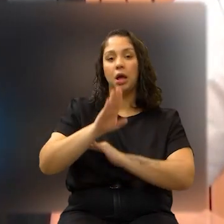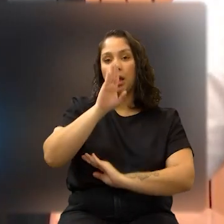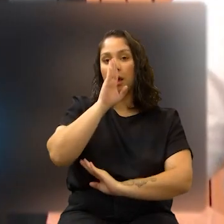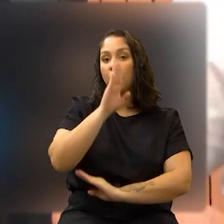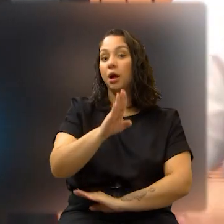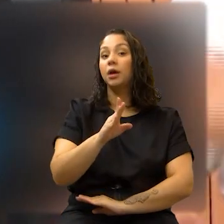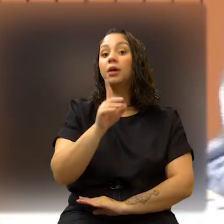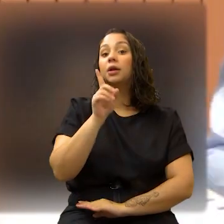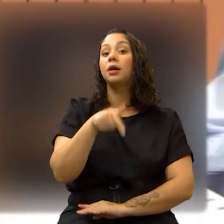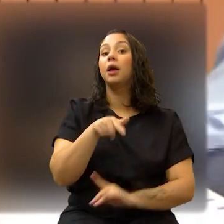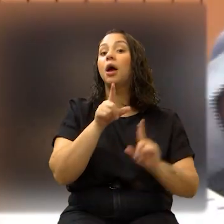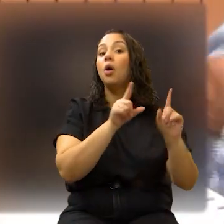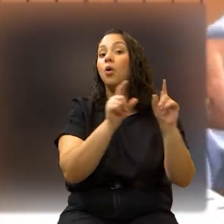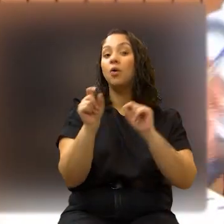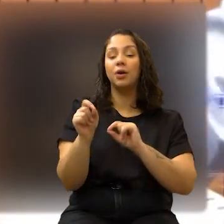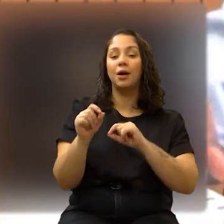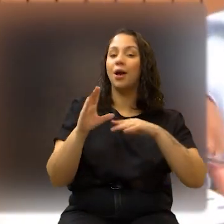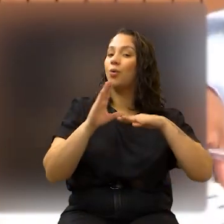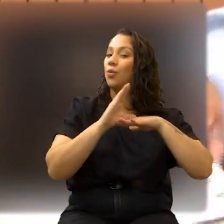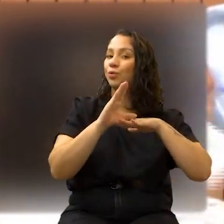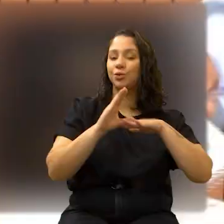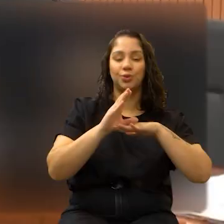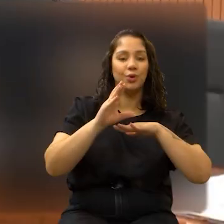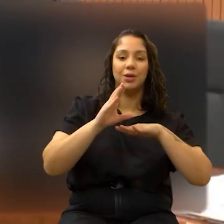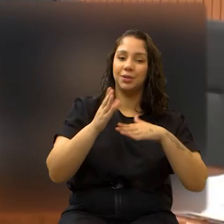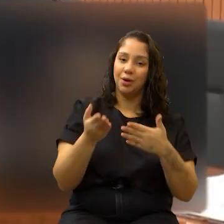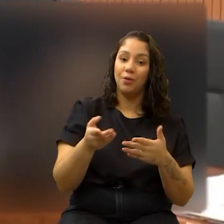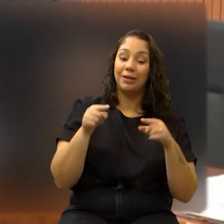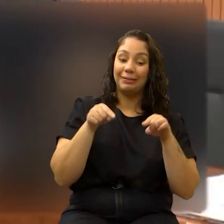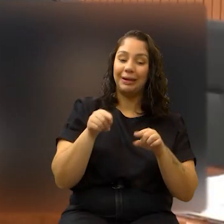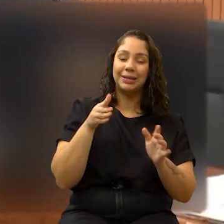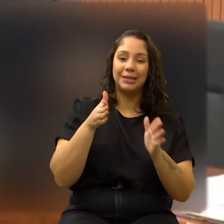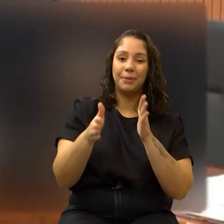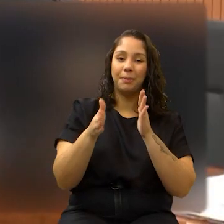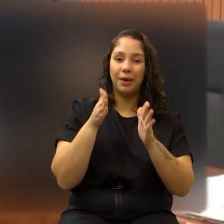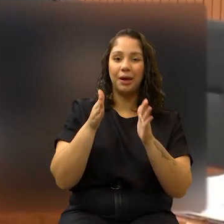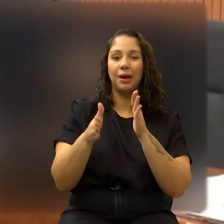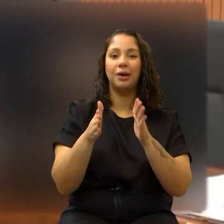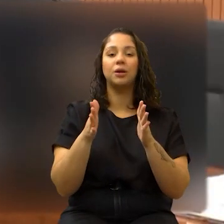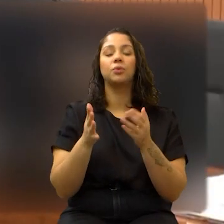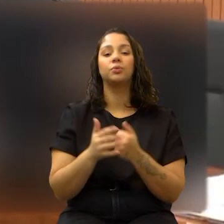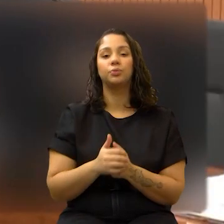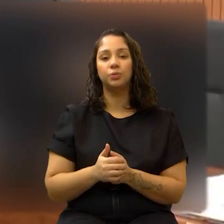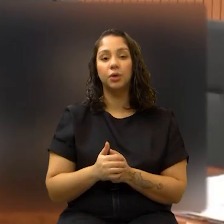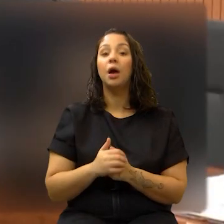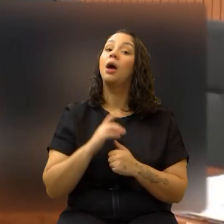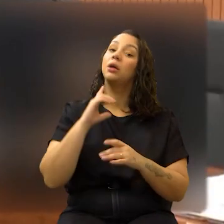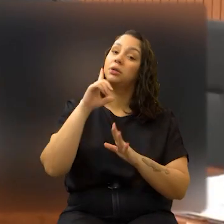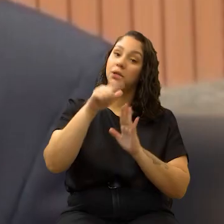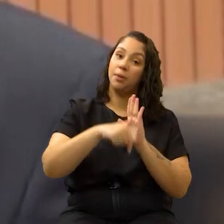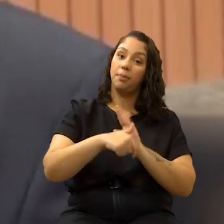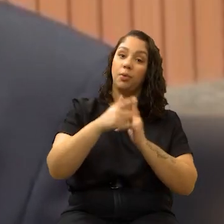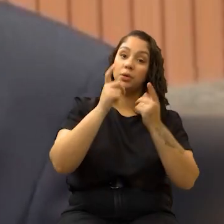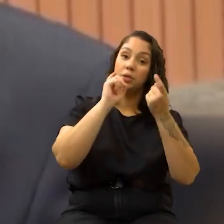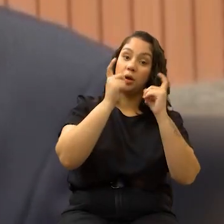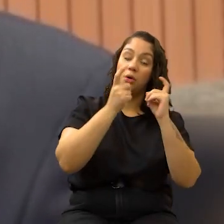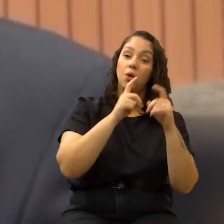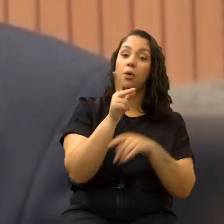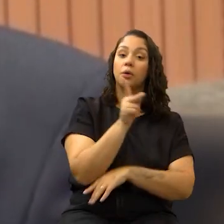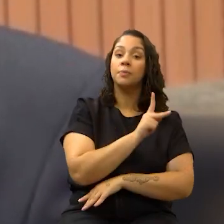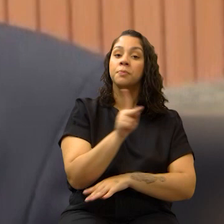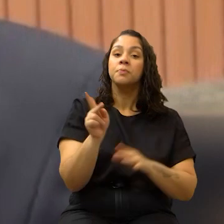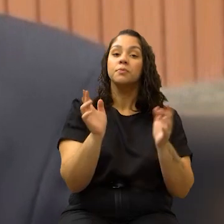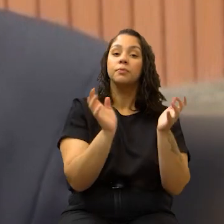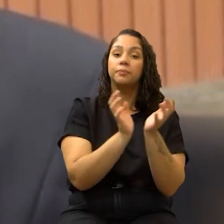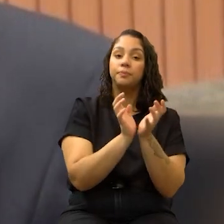imediatamente arquivada, uma vez que é considerada inconstitucional já nesta etapa do processo. Após a reunião,